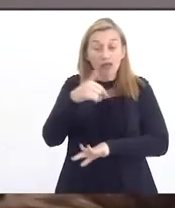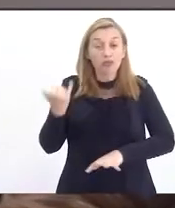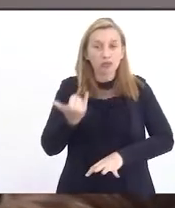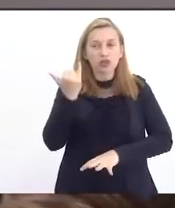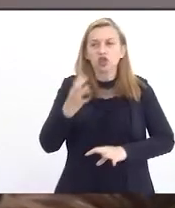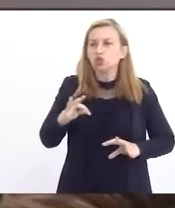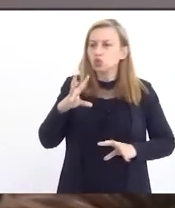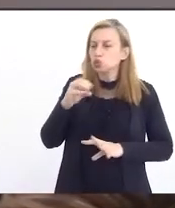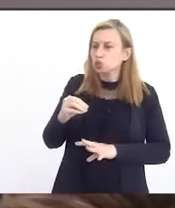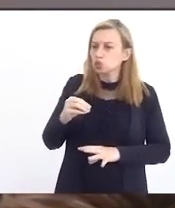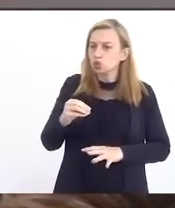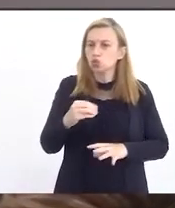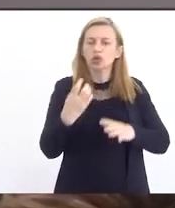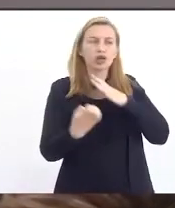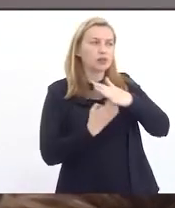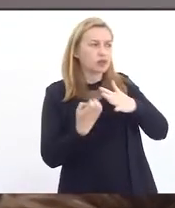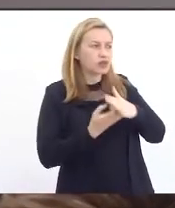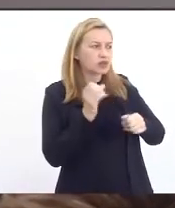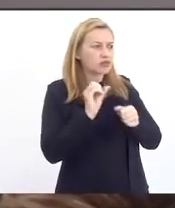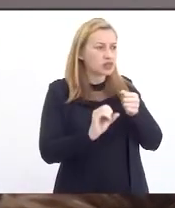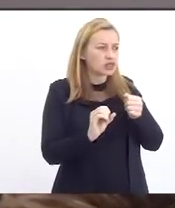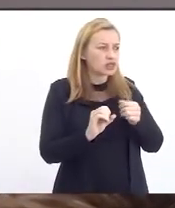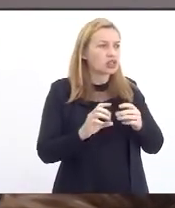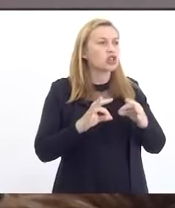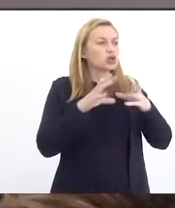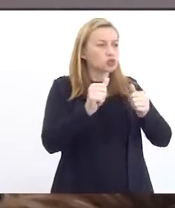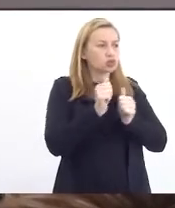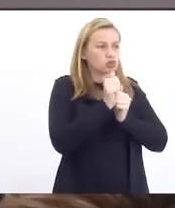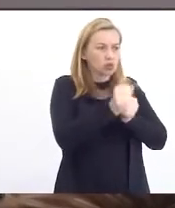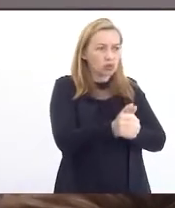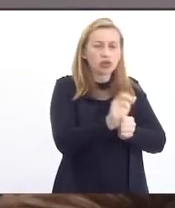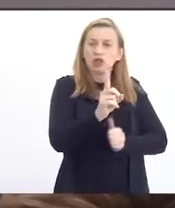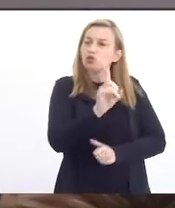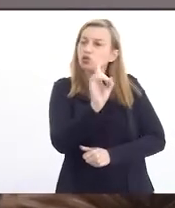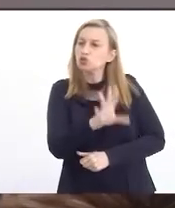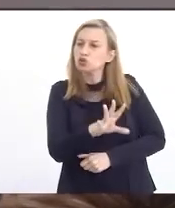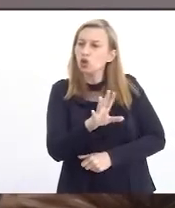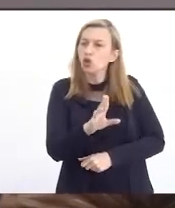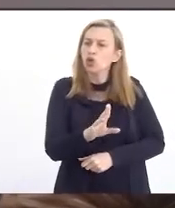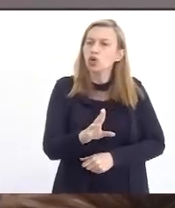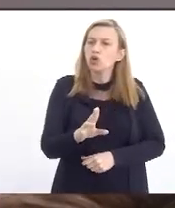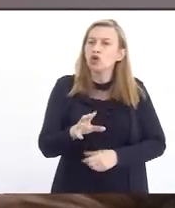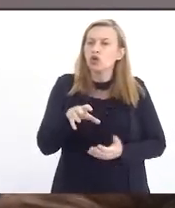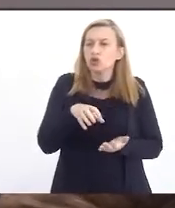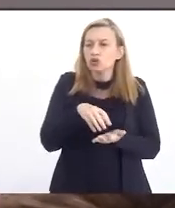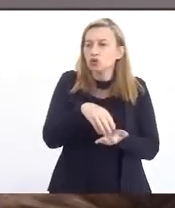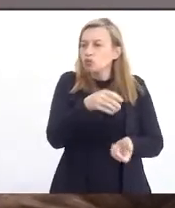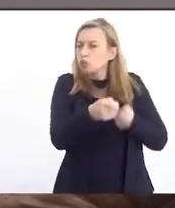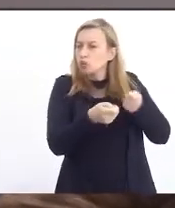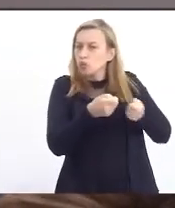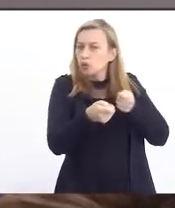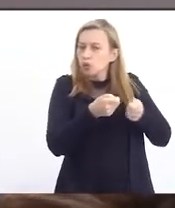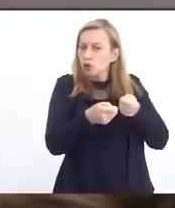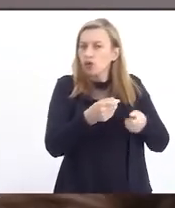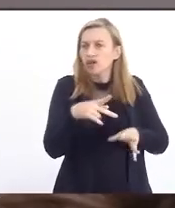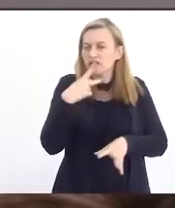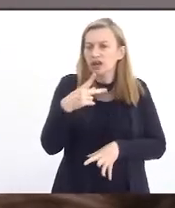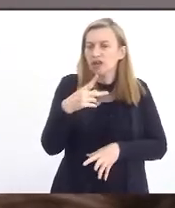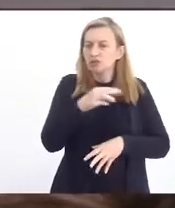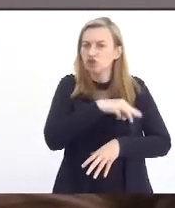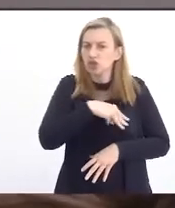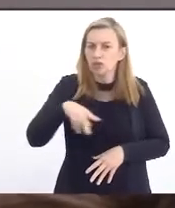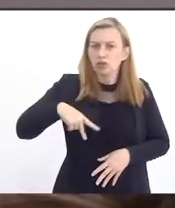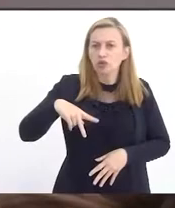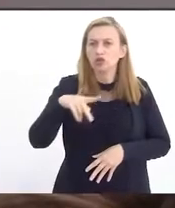tudo que a agência esteja fazendo, todos acompanhem, não só os órgãos de controle, a gente está falando aqui de Ministério